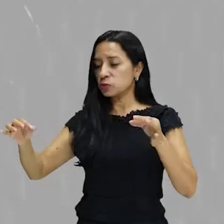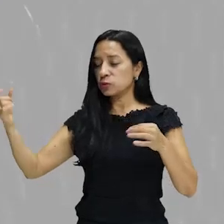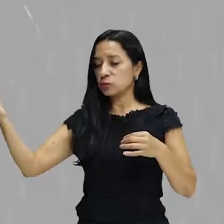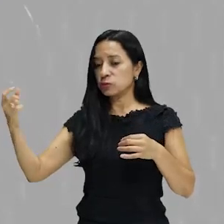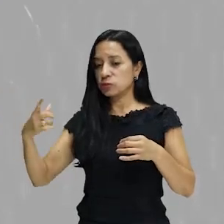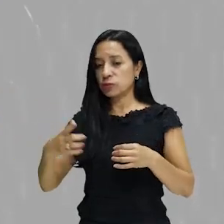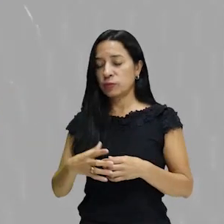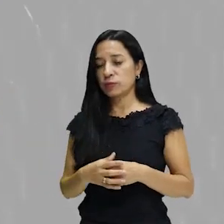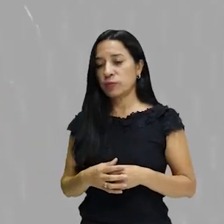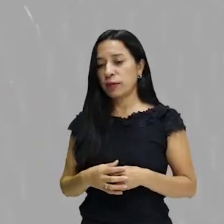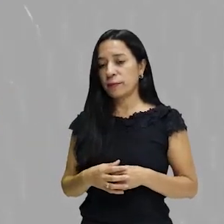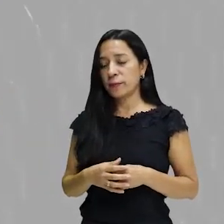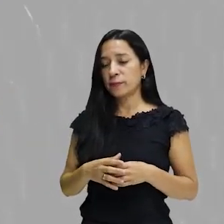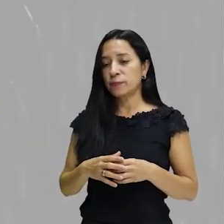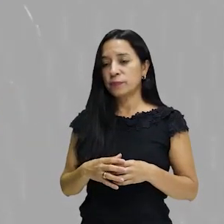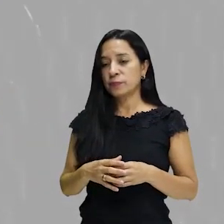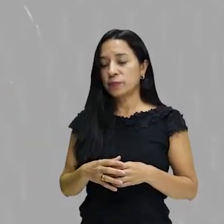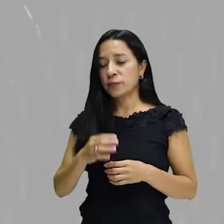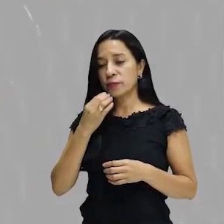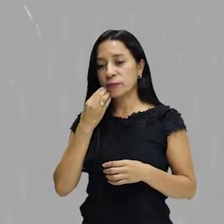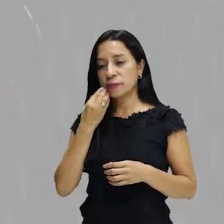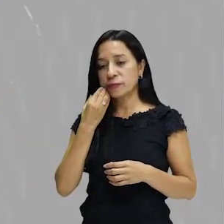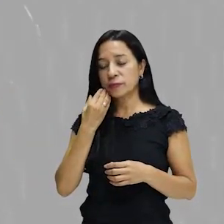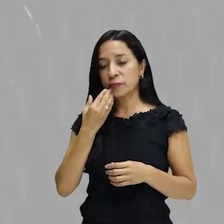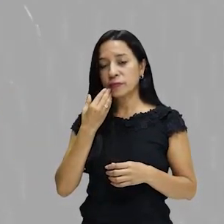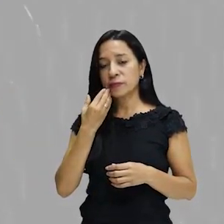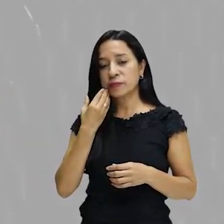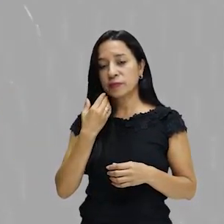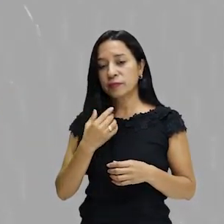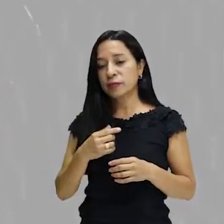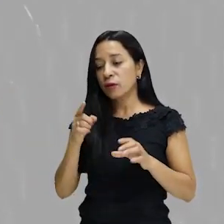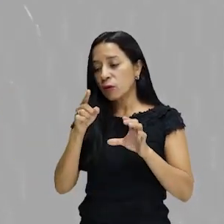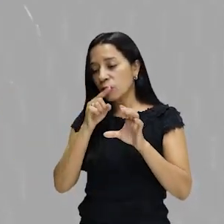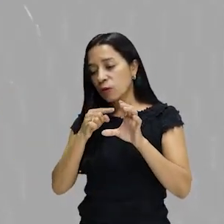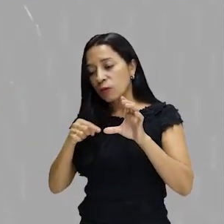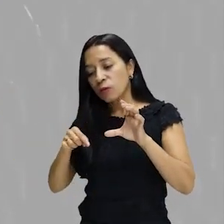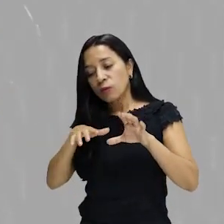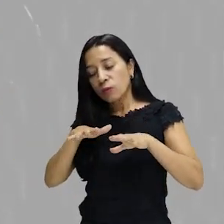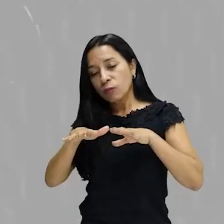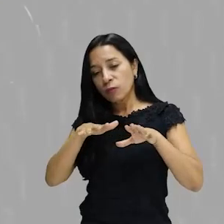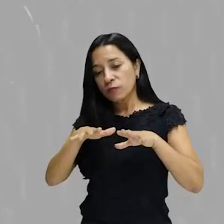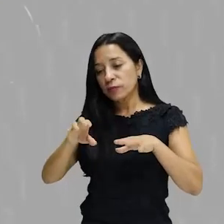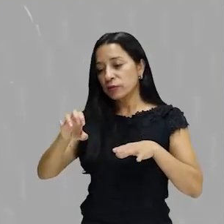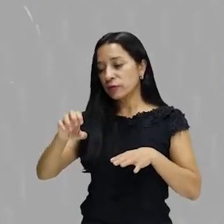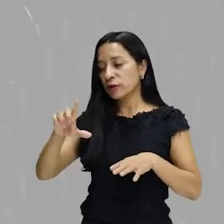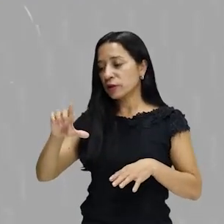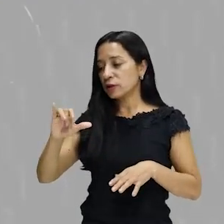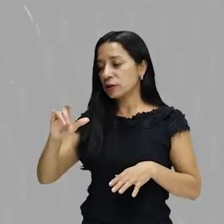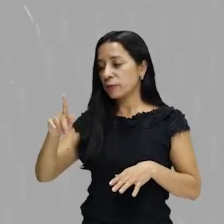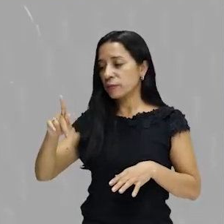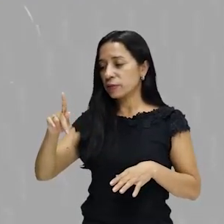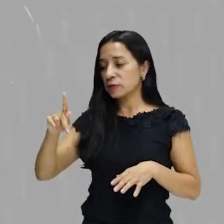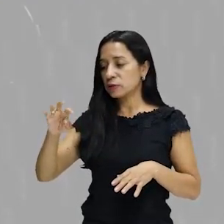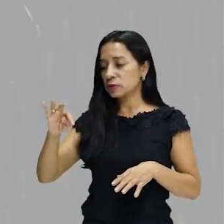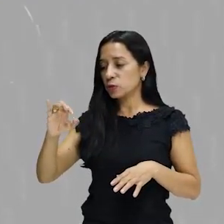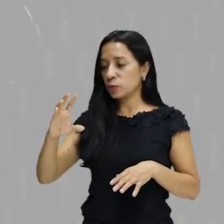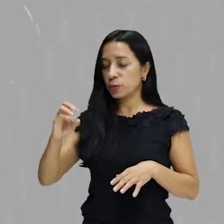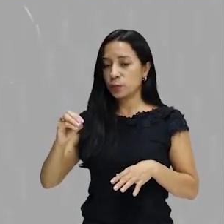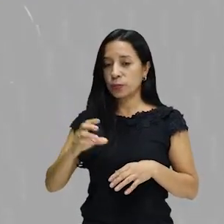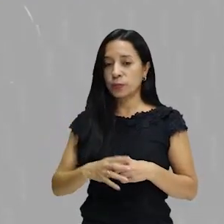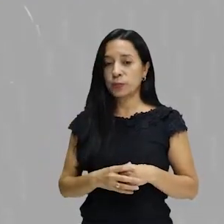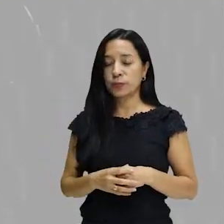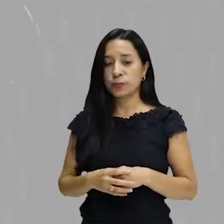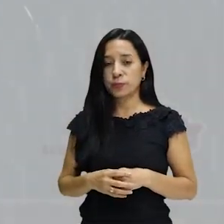Então, o movimento, né? o tracejado aqui seria o movimento elíptico, certo?